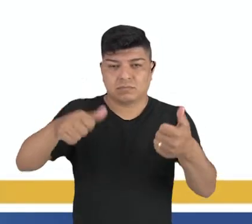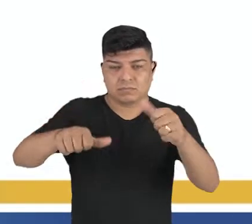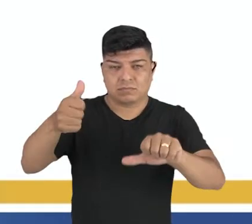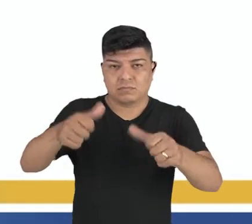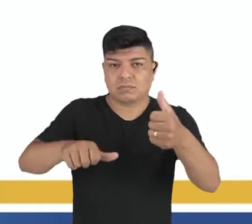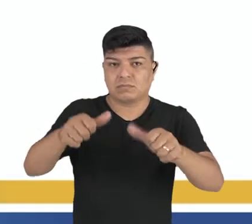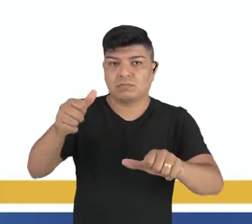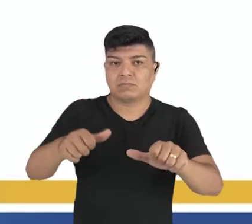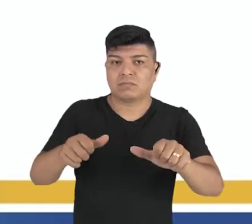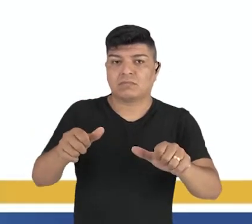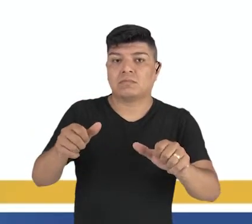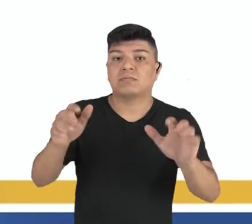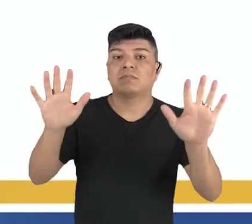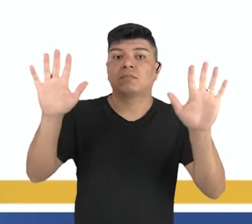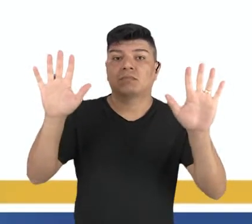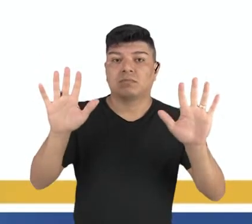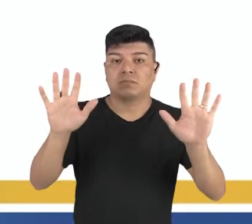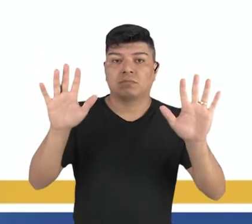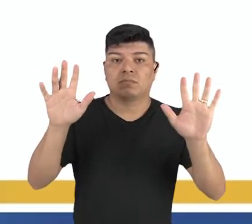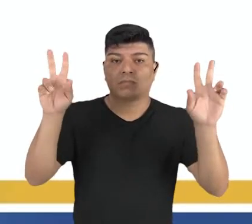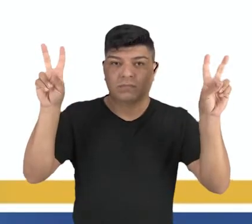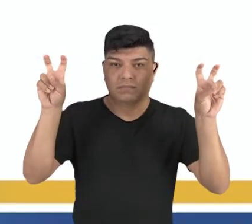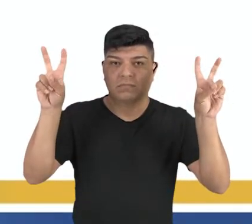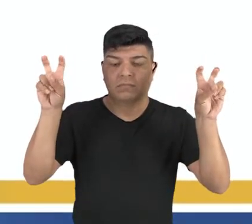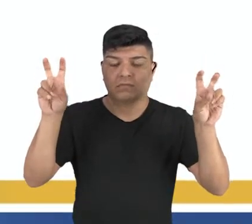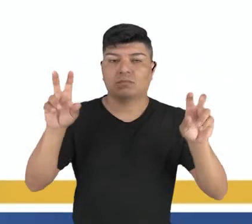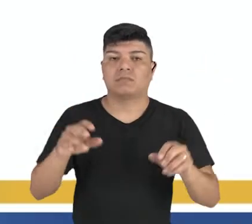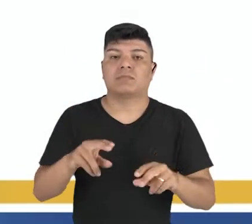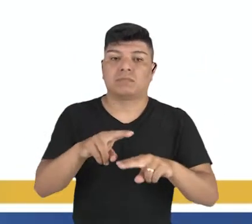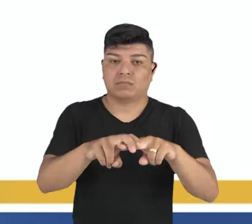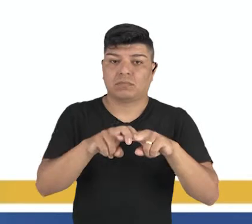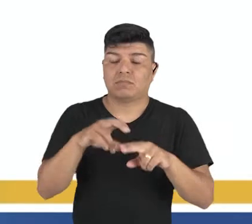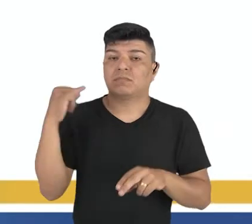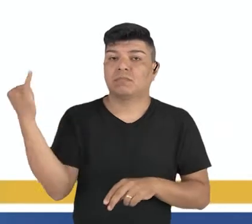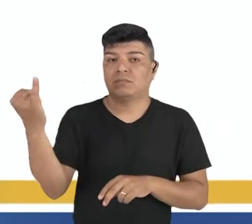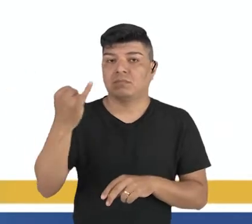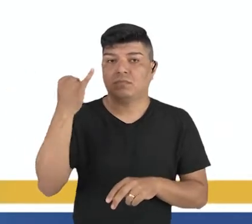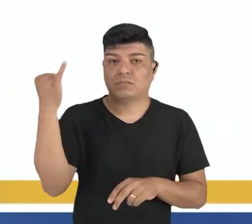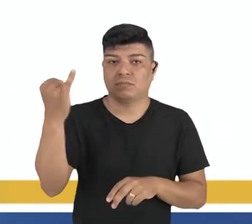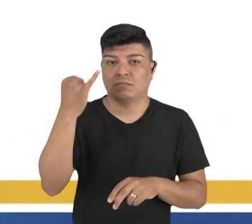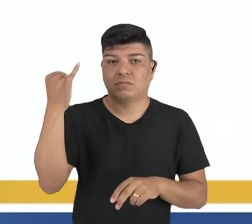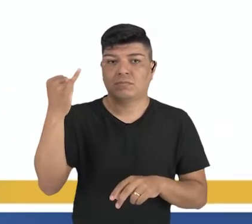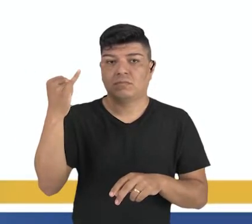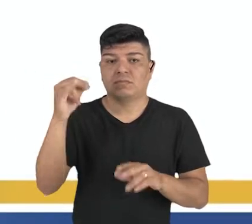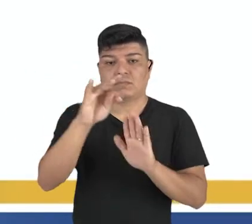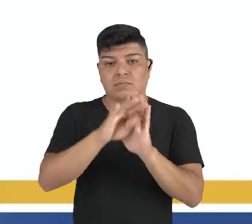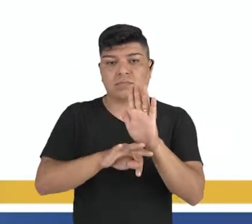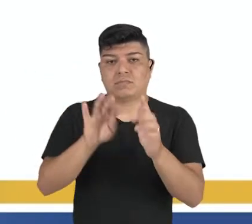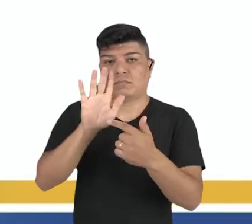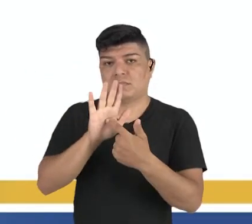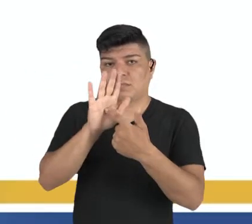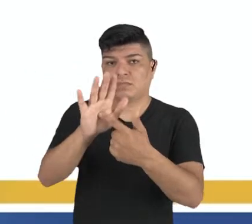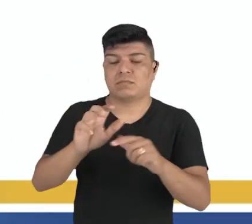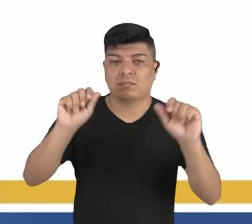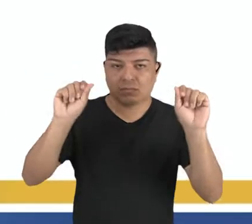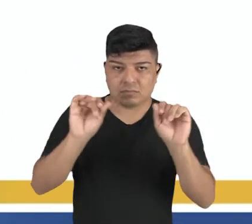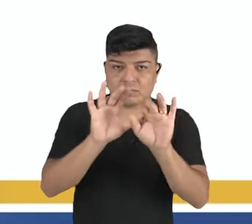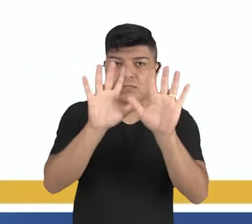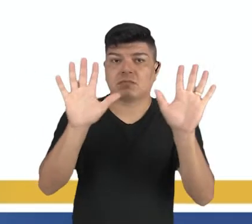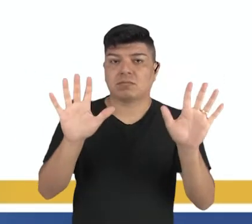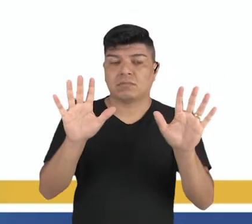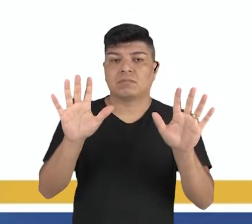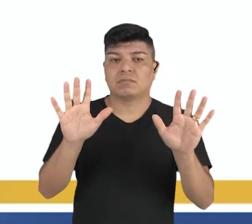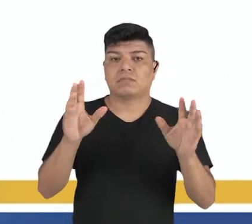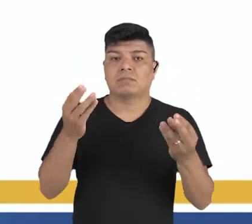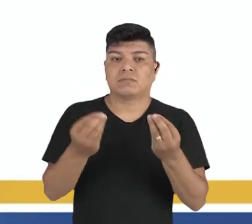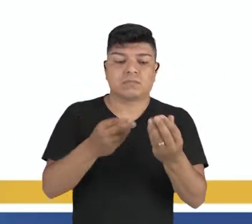análise a respeito de determinado assunto. É importante ainda que o texto expositivo seja bastante claro, de forma que